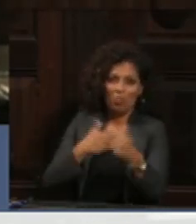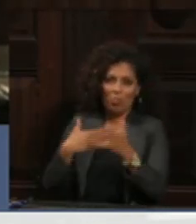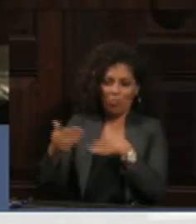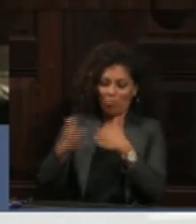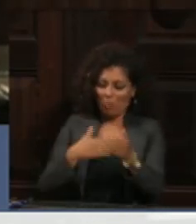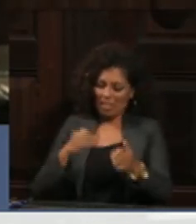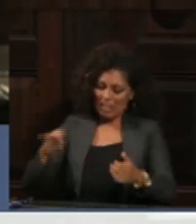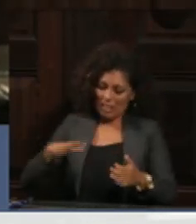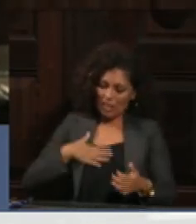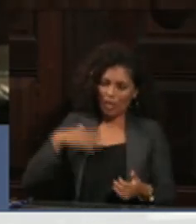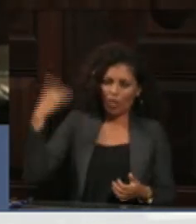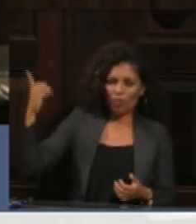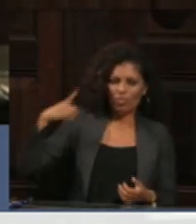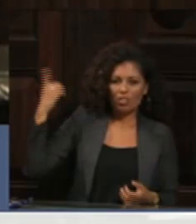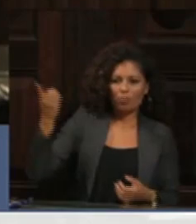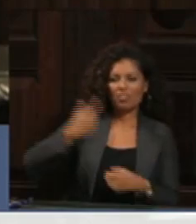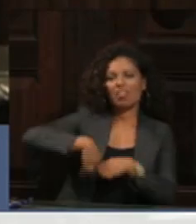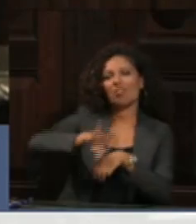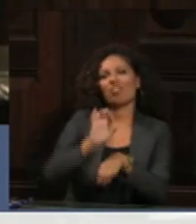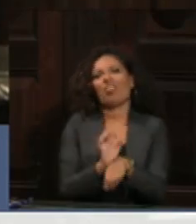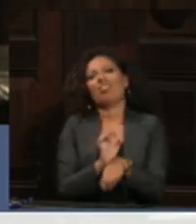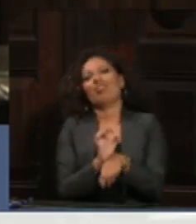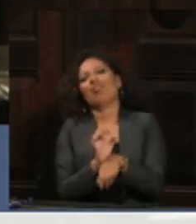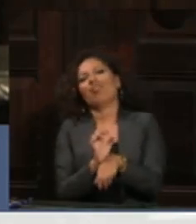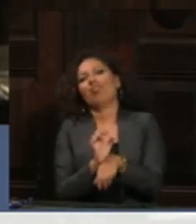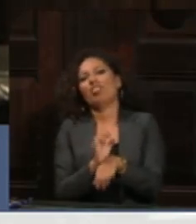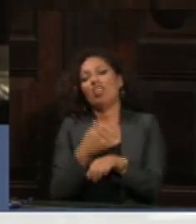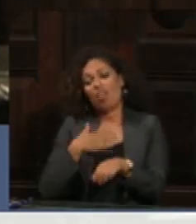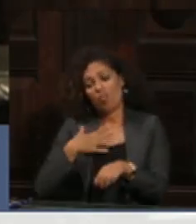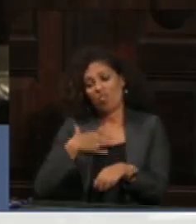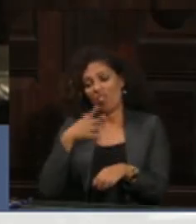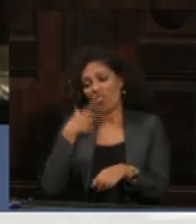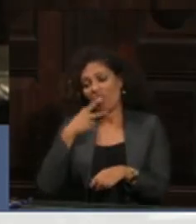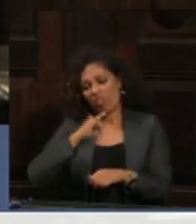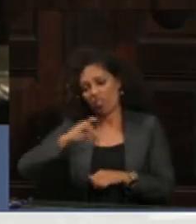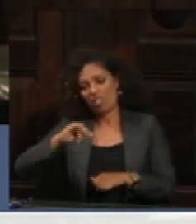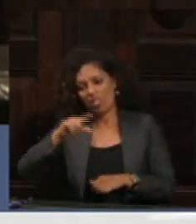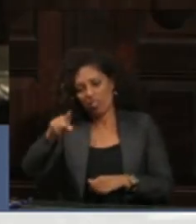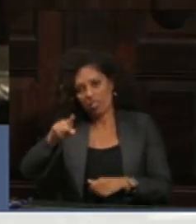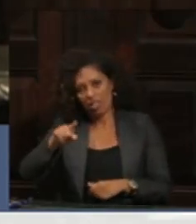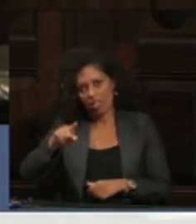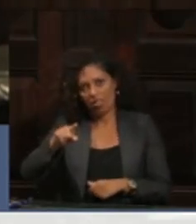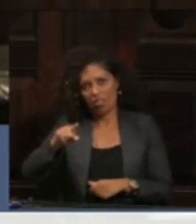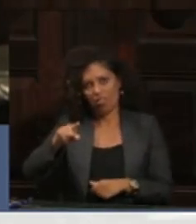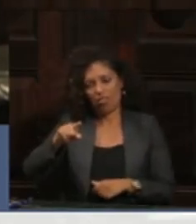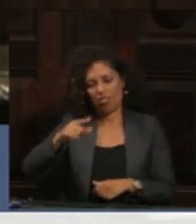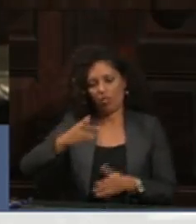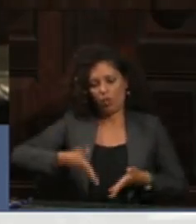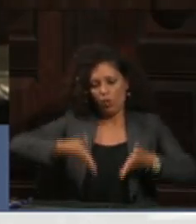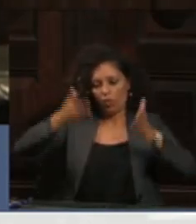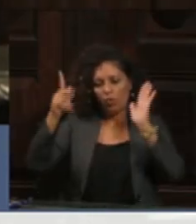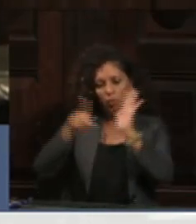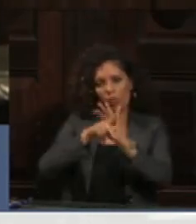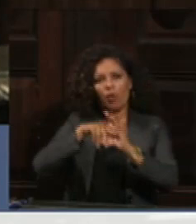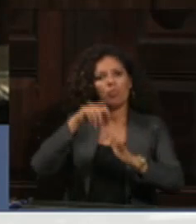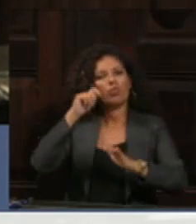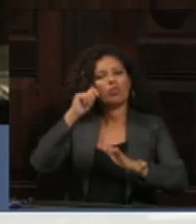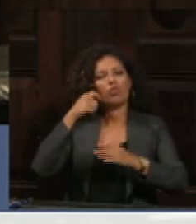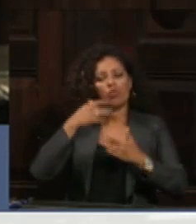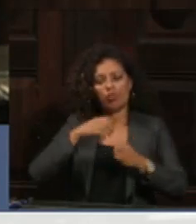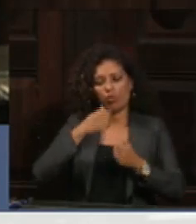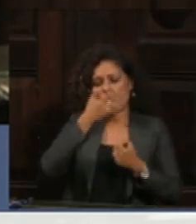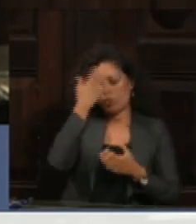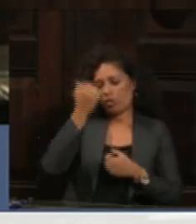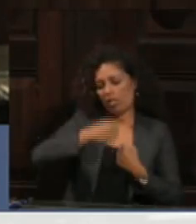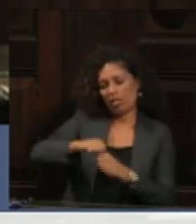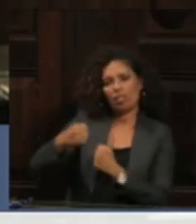Eu sei que para esta sociedade o meu lugar de corpos como o meu, de cabelos como o meu, não é